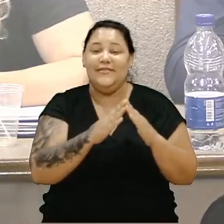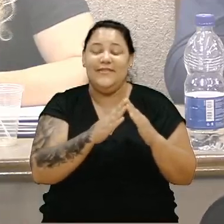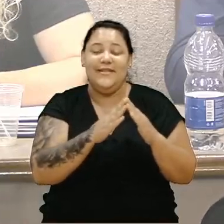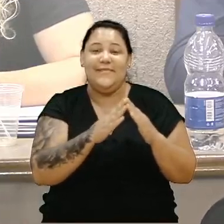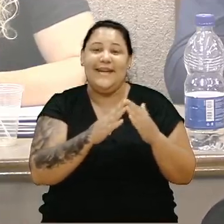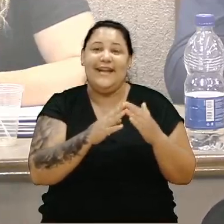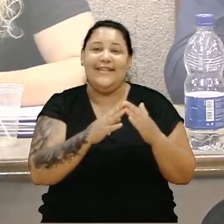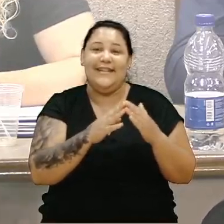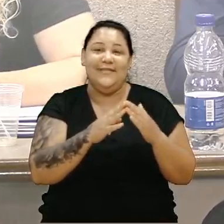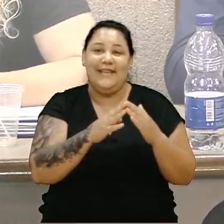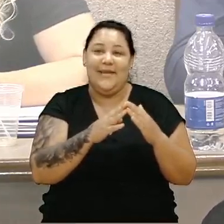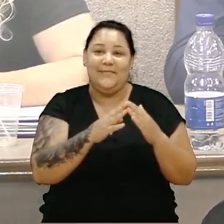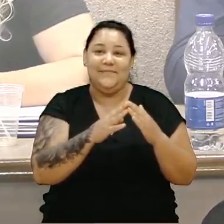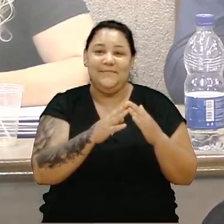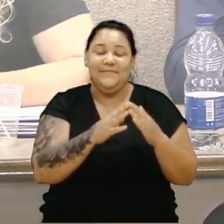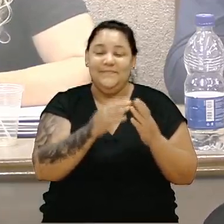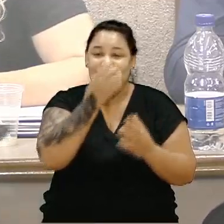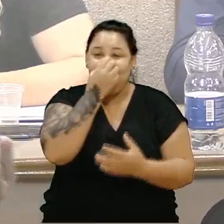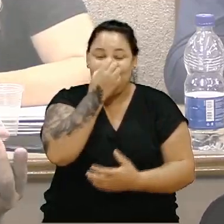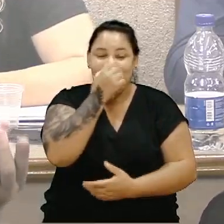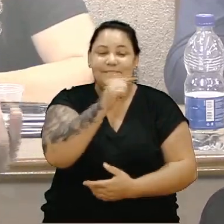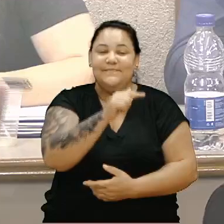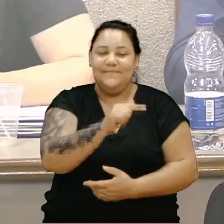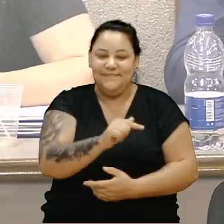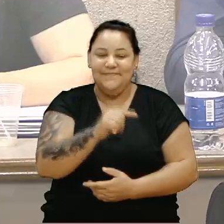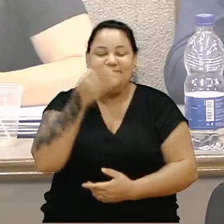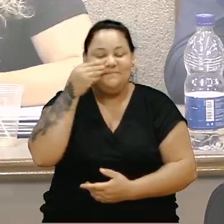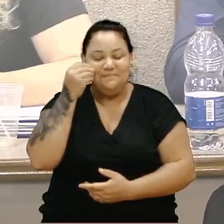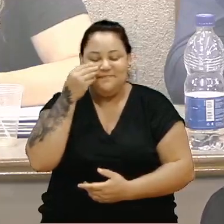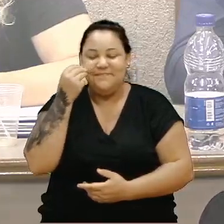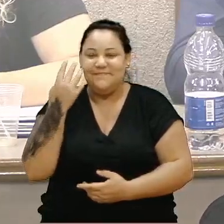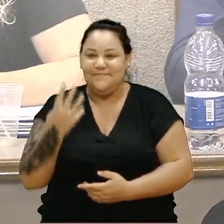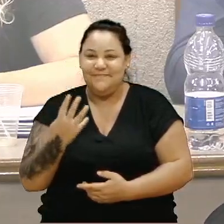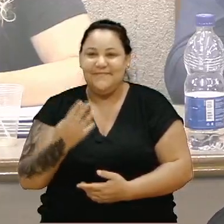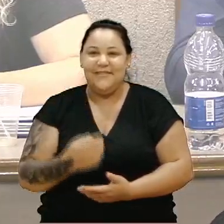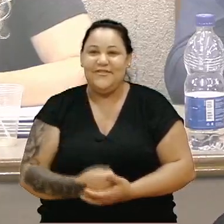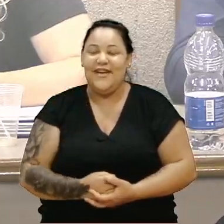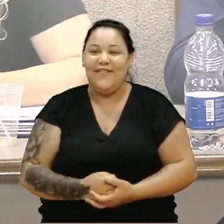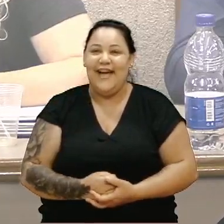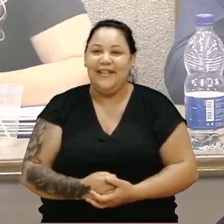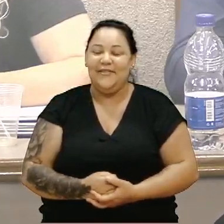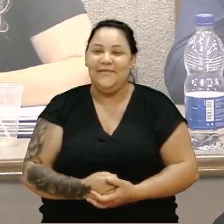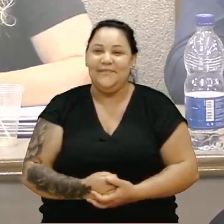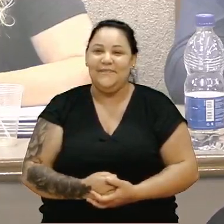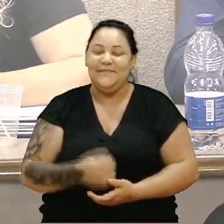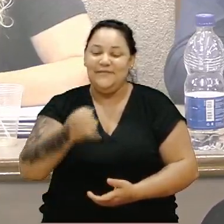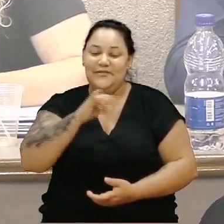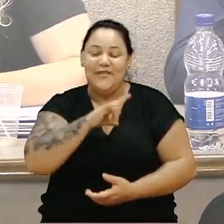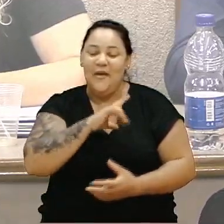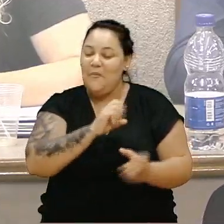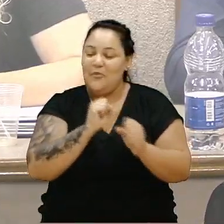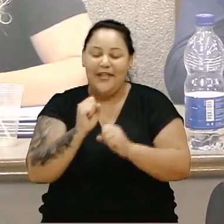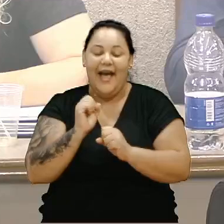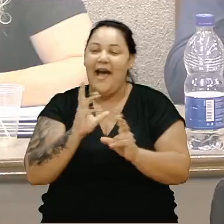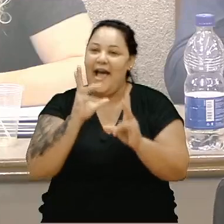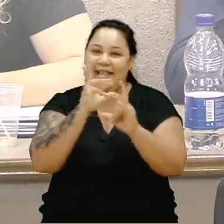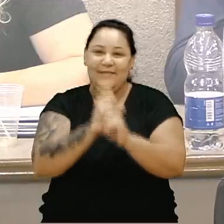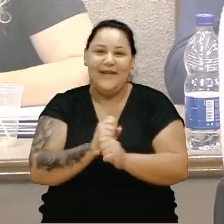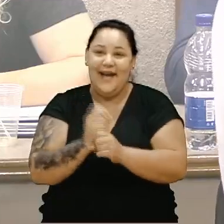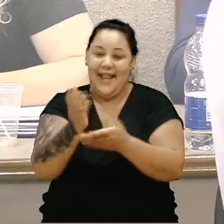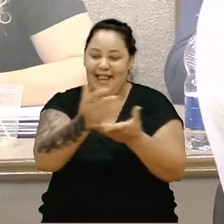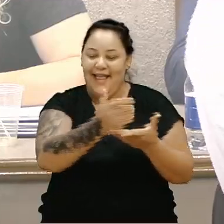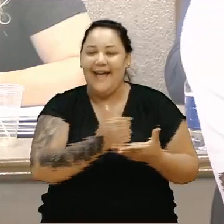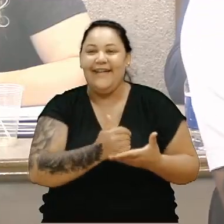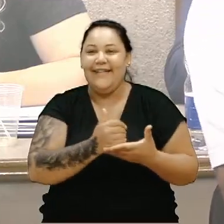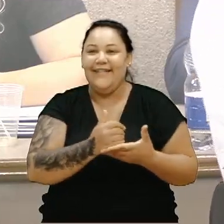7, gatos eu tinha 4, né, para ter uma ideia. Se pudesse, teria elefante, leão, macaco, né, mas não era o caso de